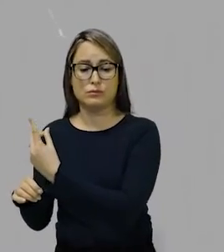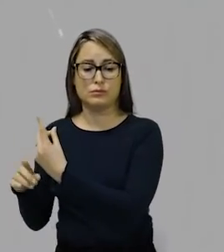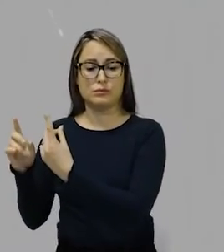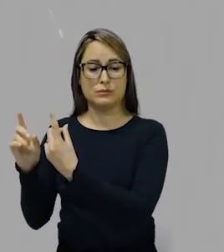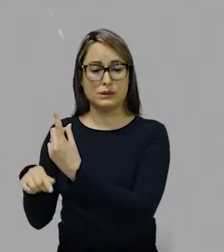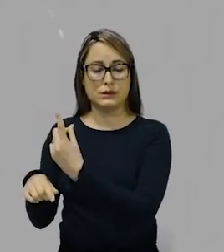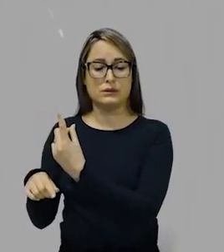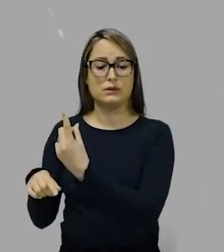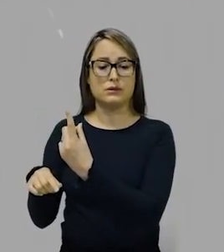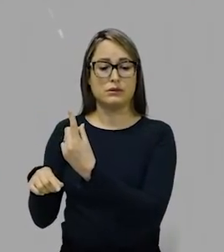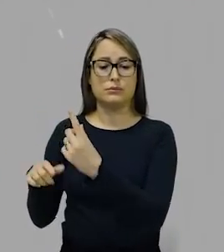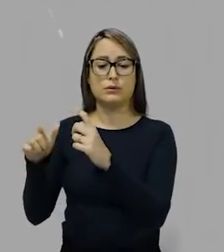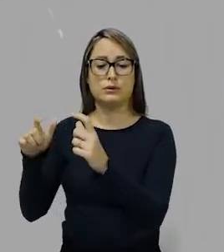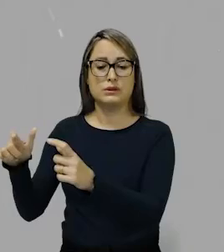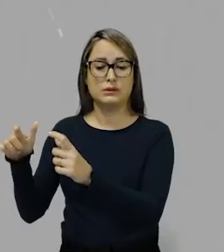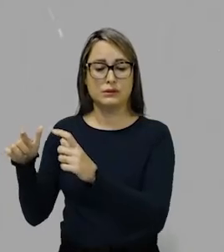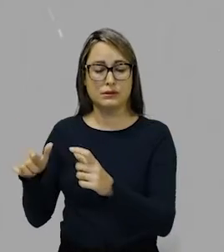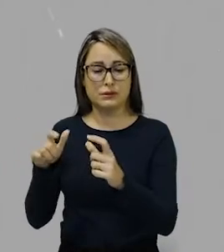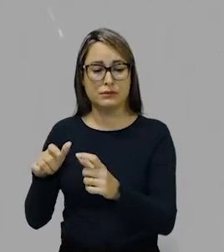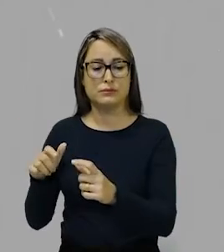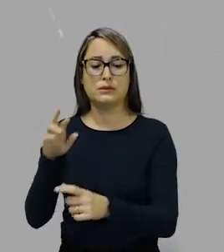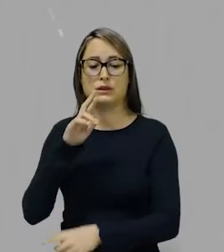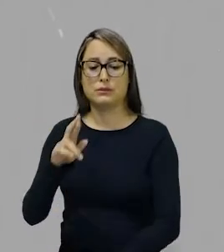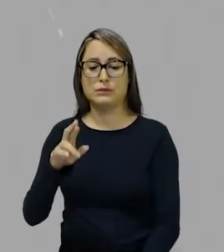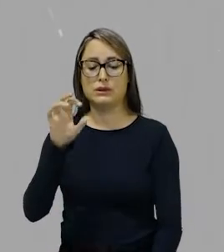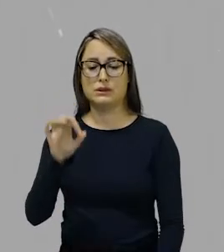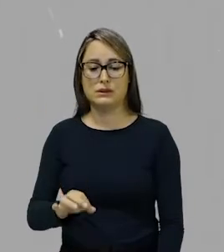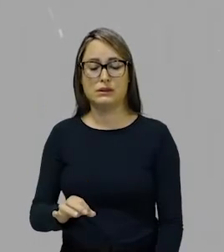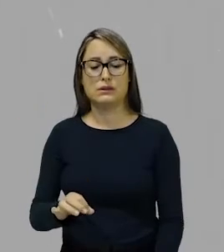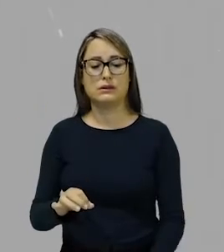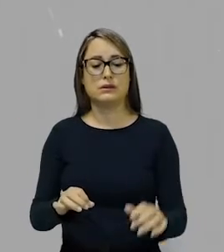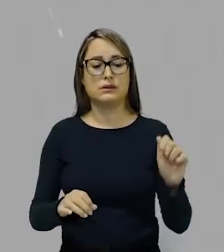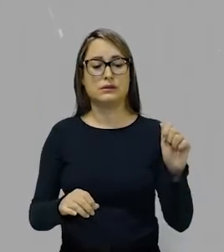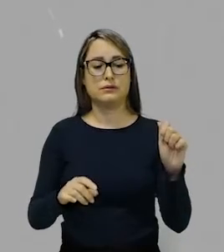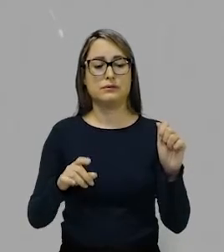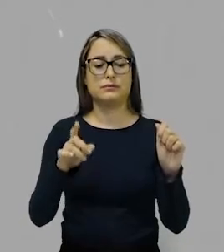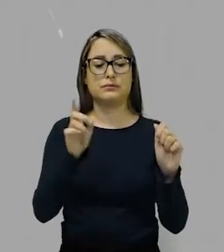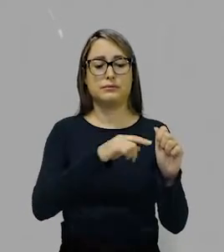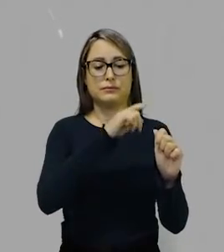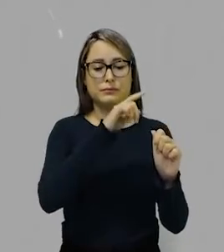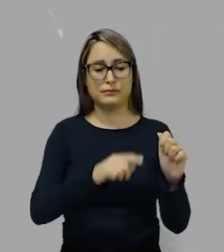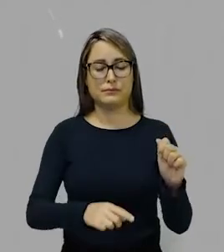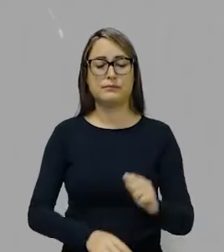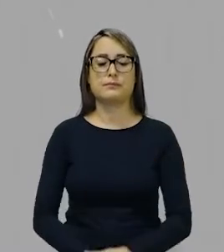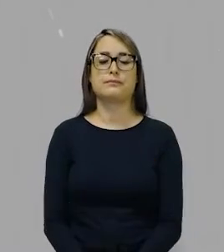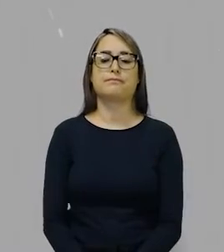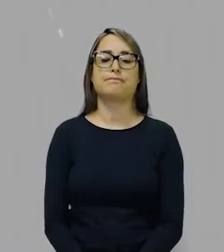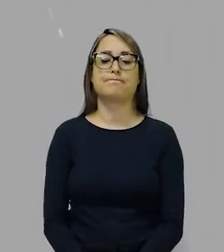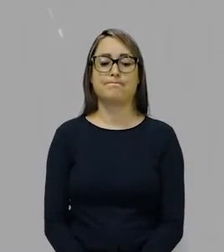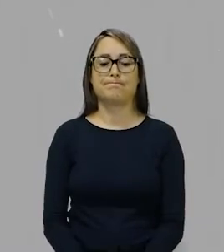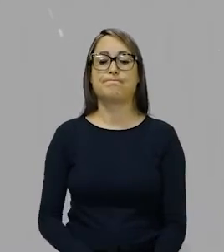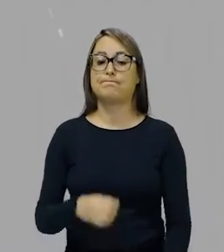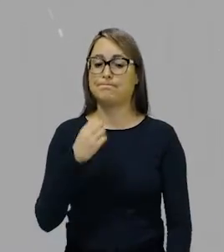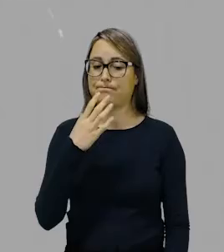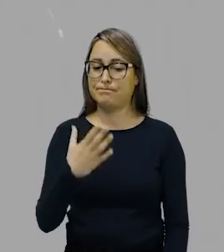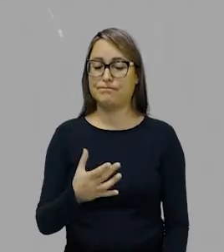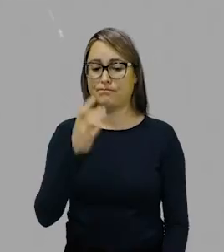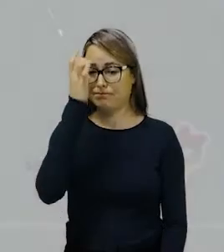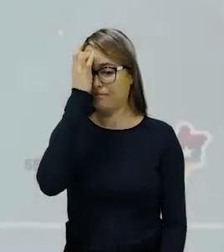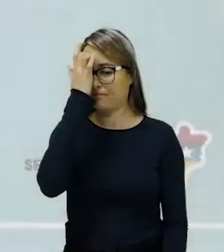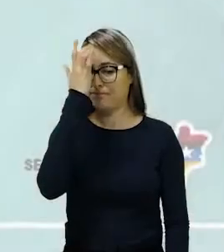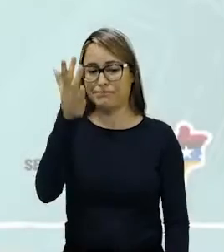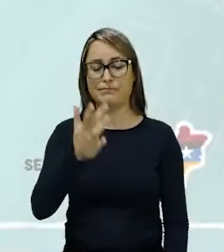de posição. Então, a resposta correta, a letra A. Show, hein? Moleza.